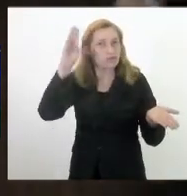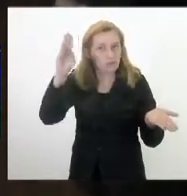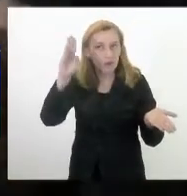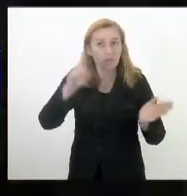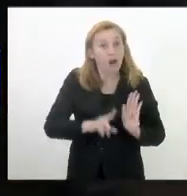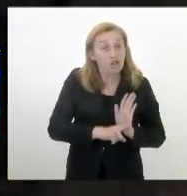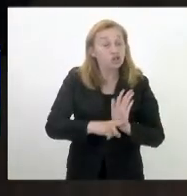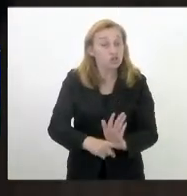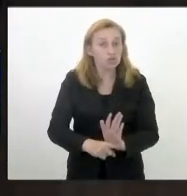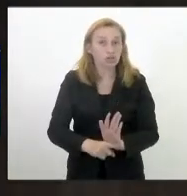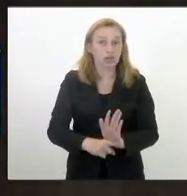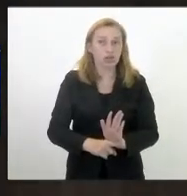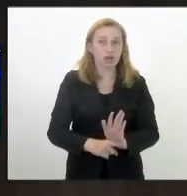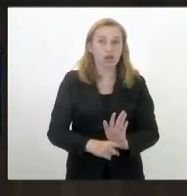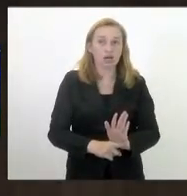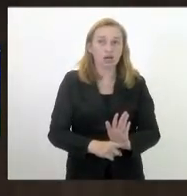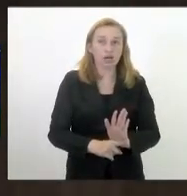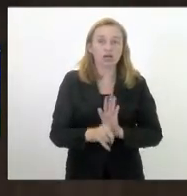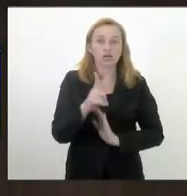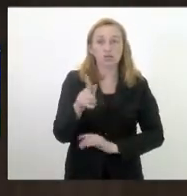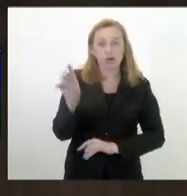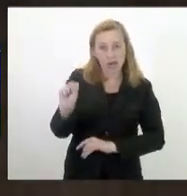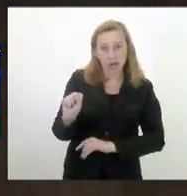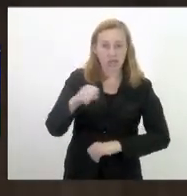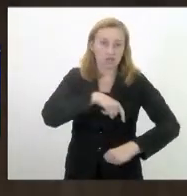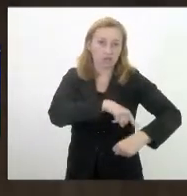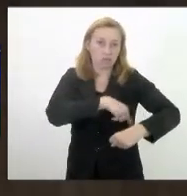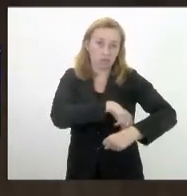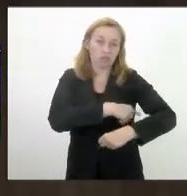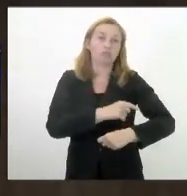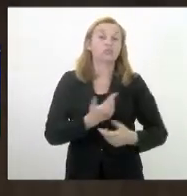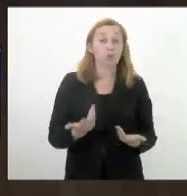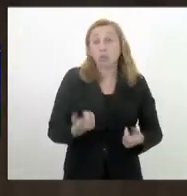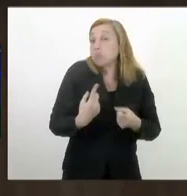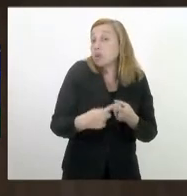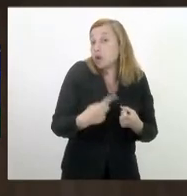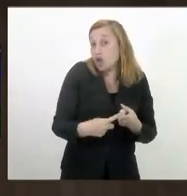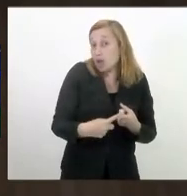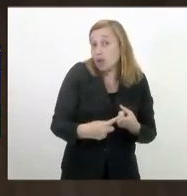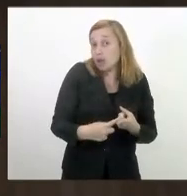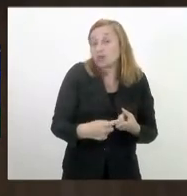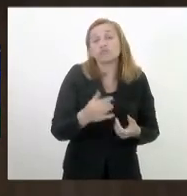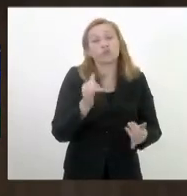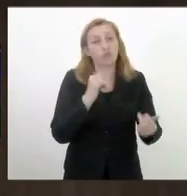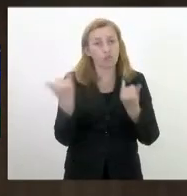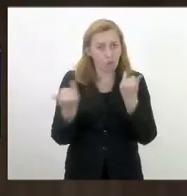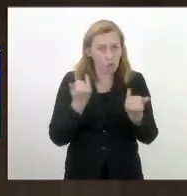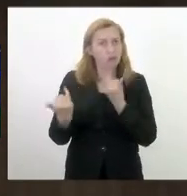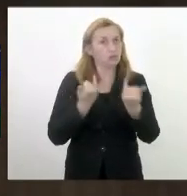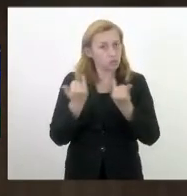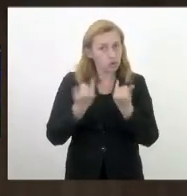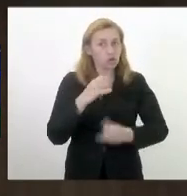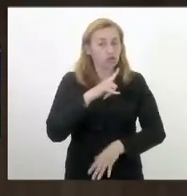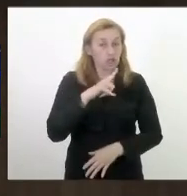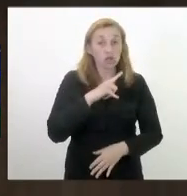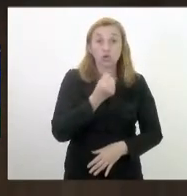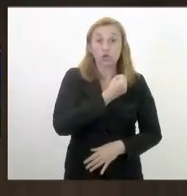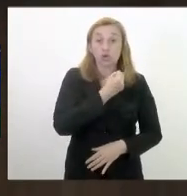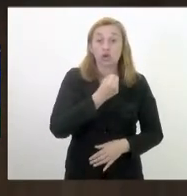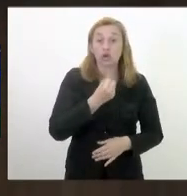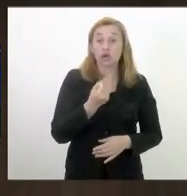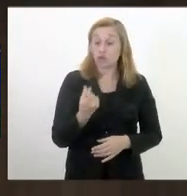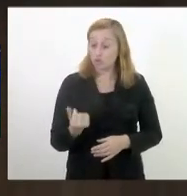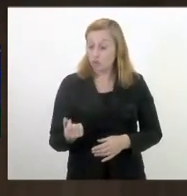aquisição do botijão de gás. Isso é muito importante porque a gente tem, inclusive, informações que tinham aumentado de